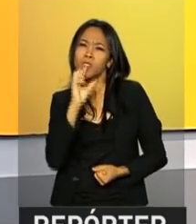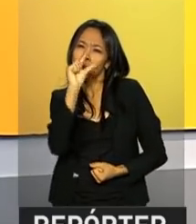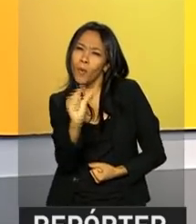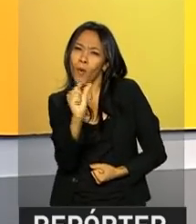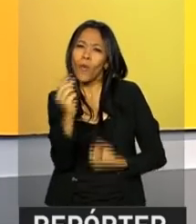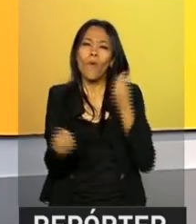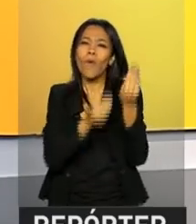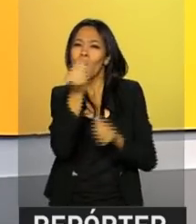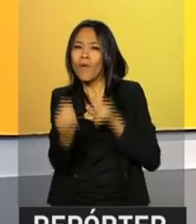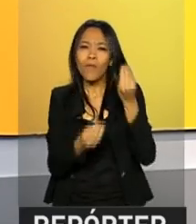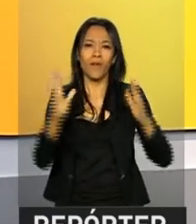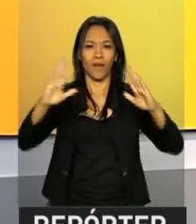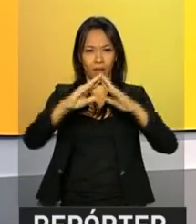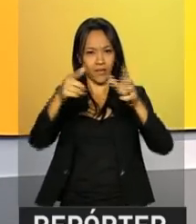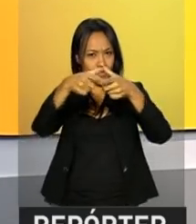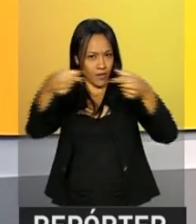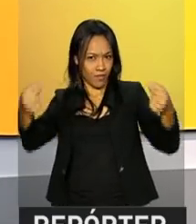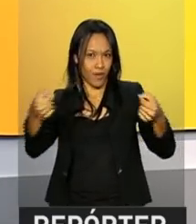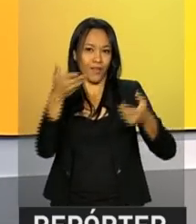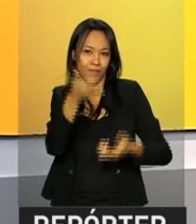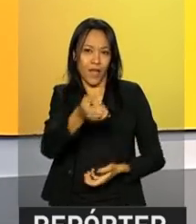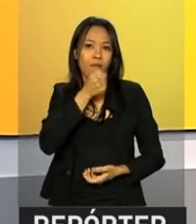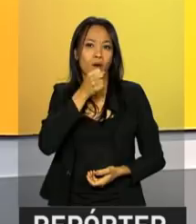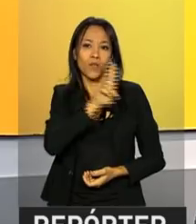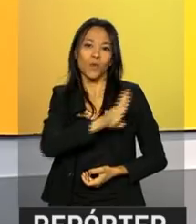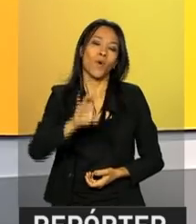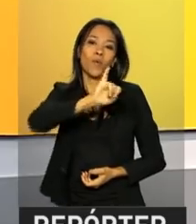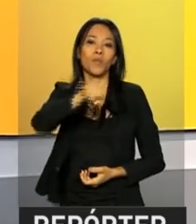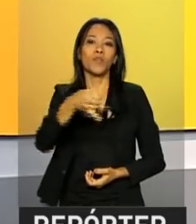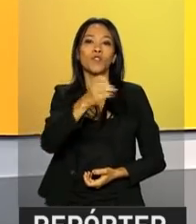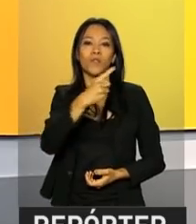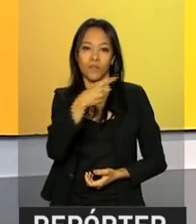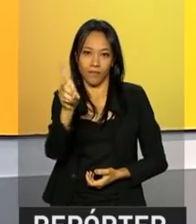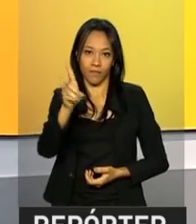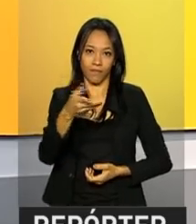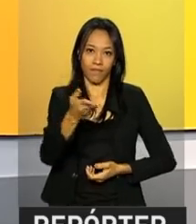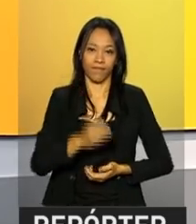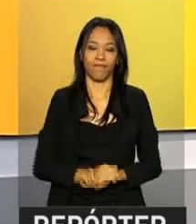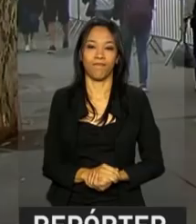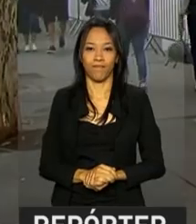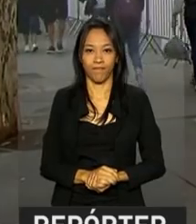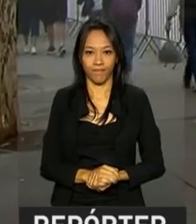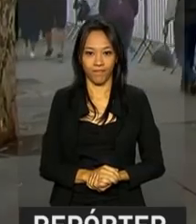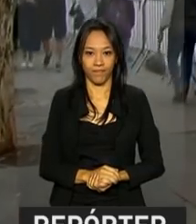mais sobre a Casa Japão na reportagem de José Luiz Filho.